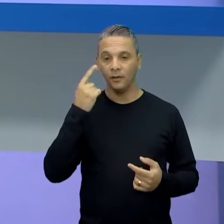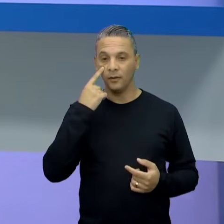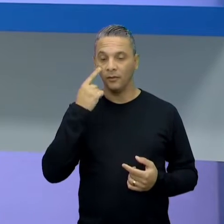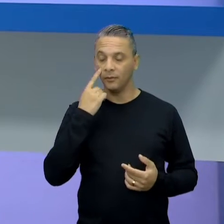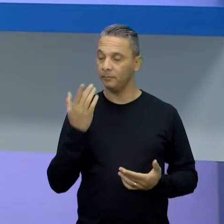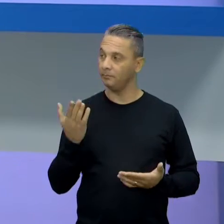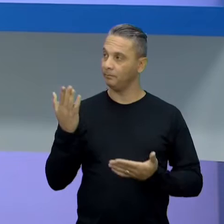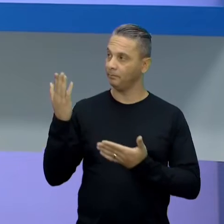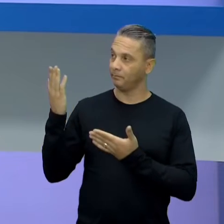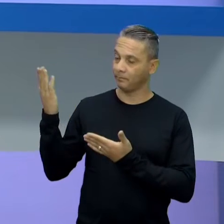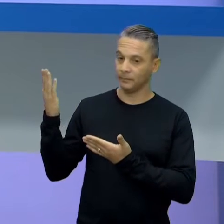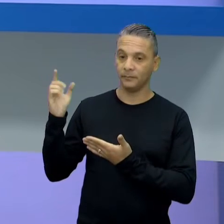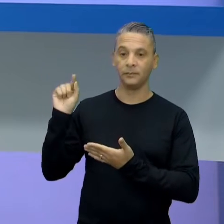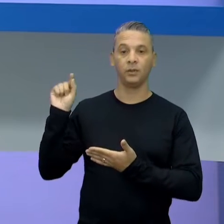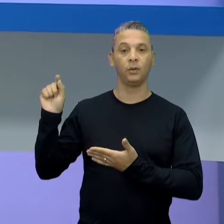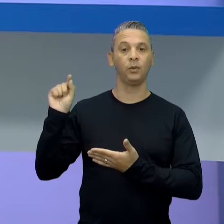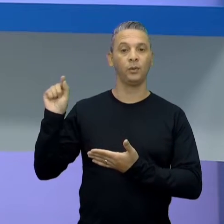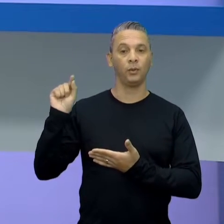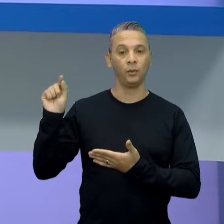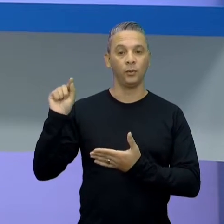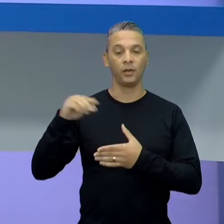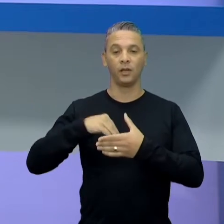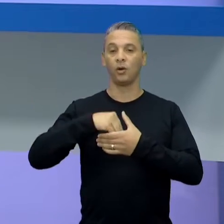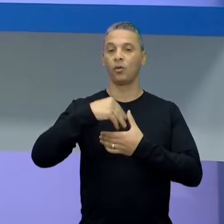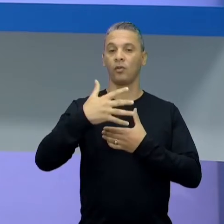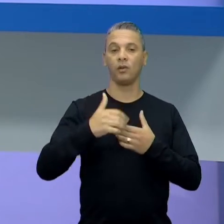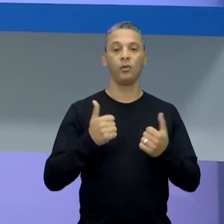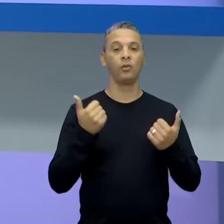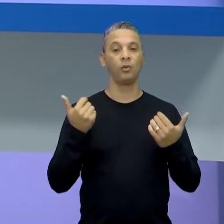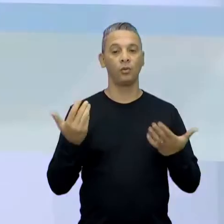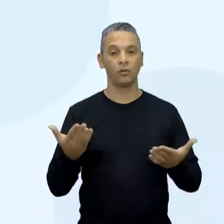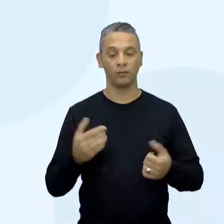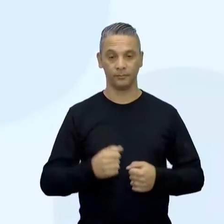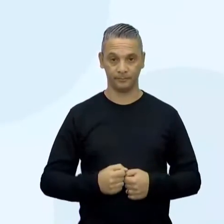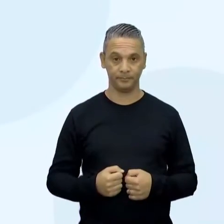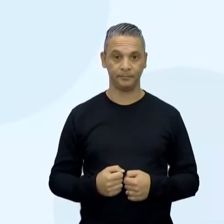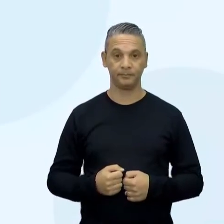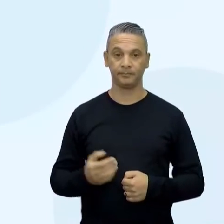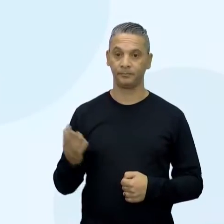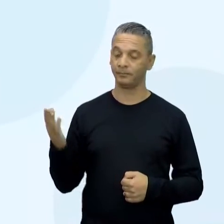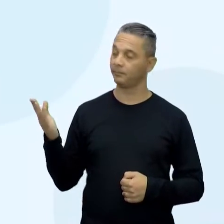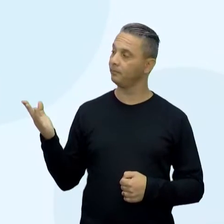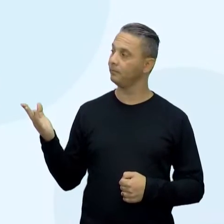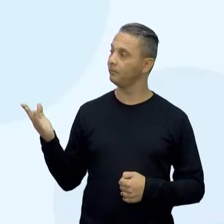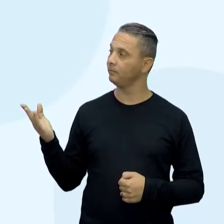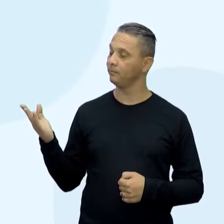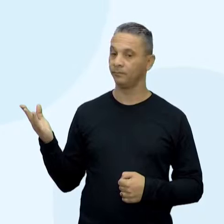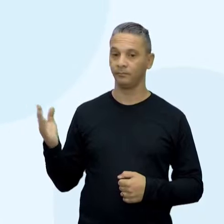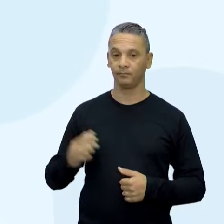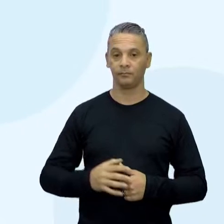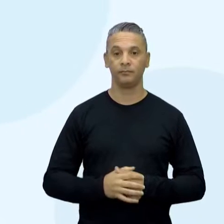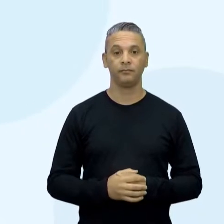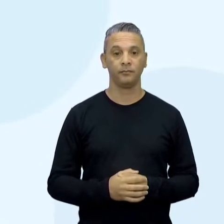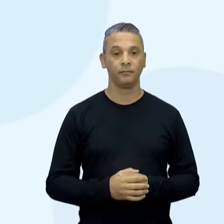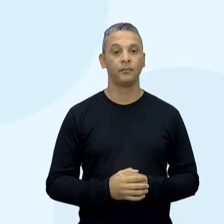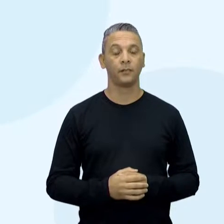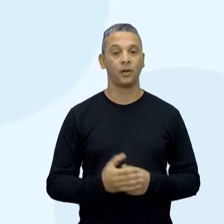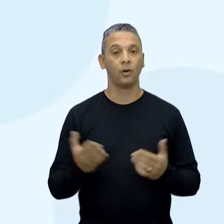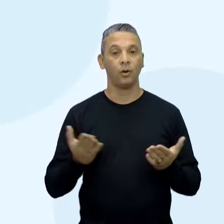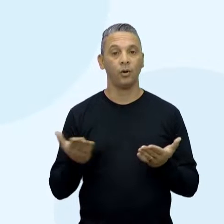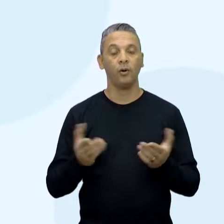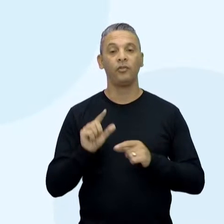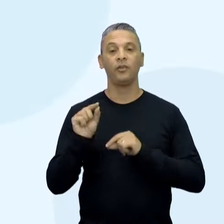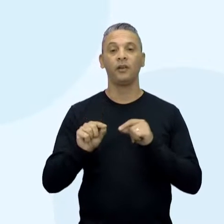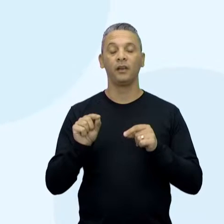tela para a gente ver aí os conteúdos e habilidades. Bora lá, vamos lá. Lembrando aí que hoje quem vai